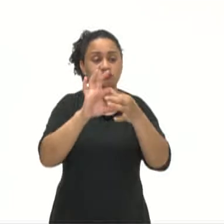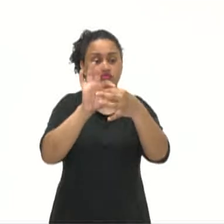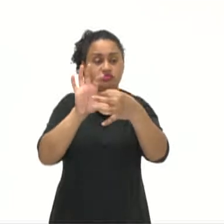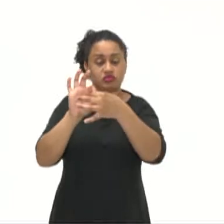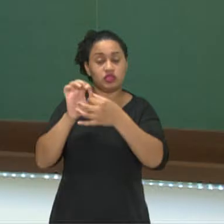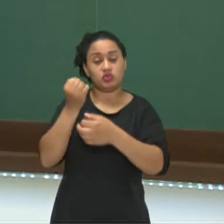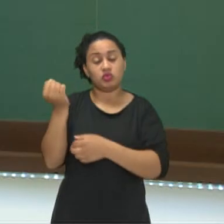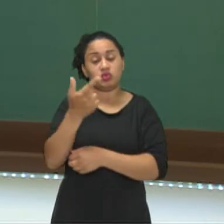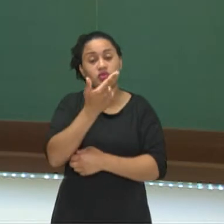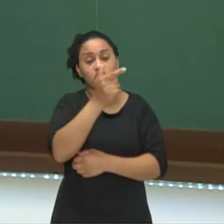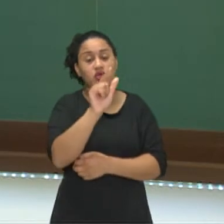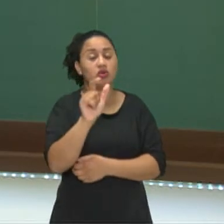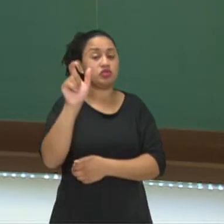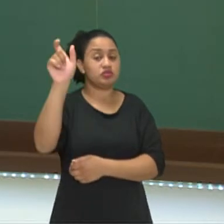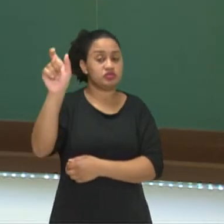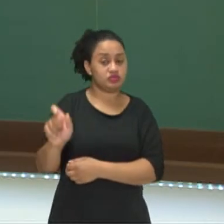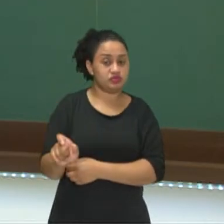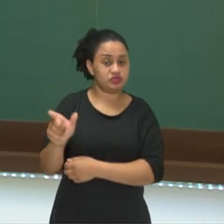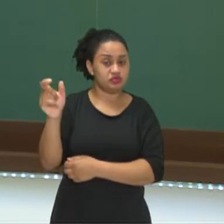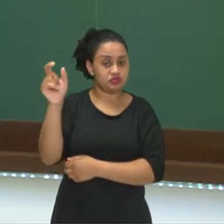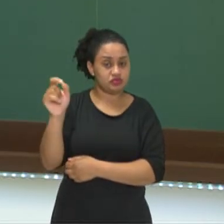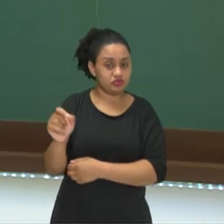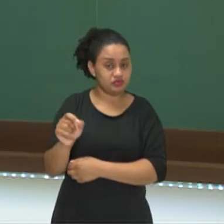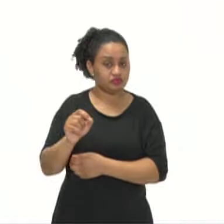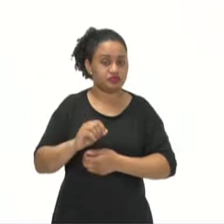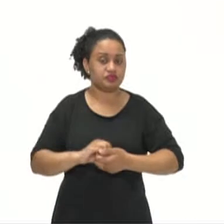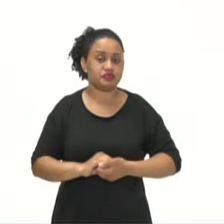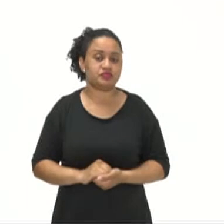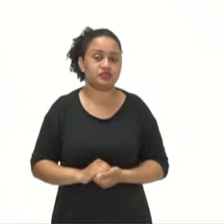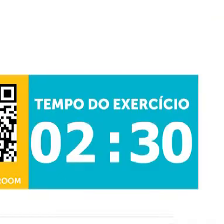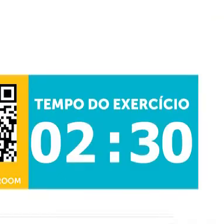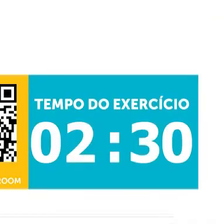embrionários que outros vertebrados. Vamos lá?